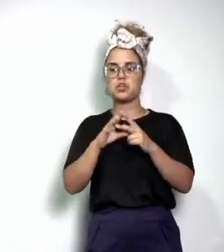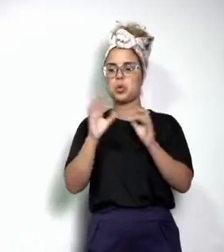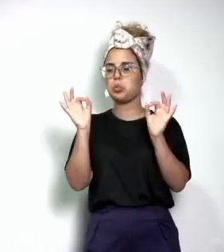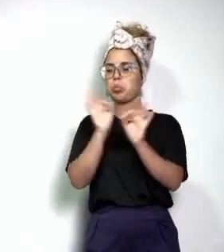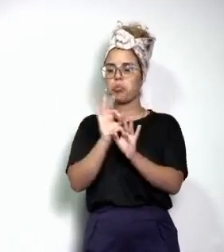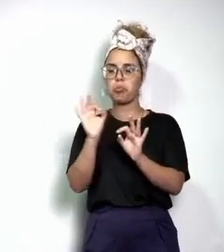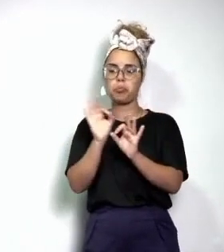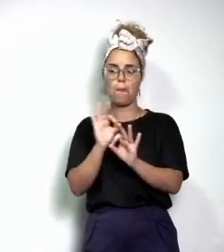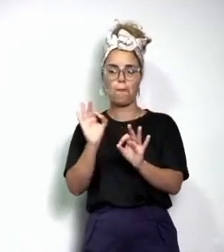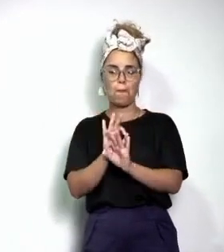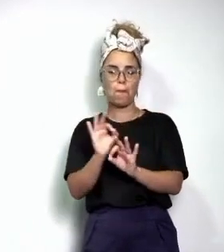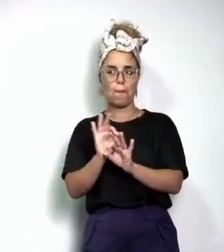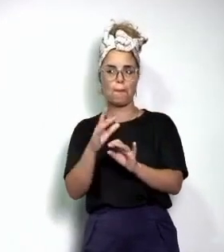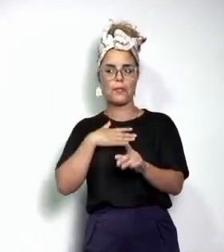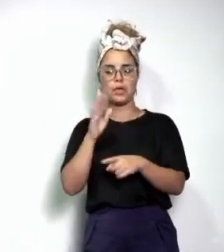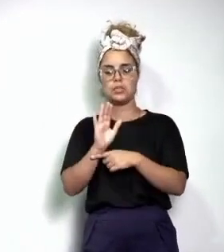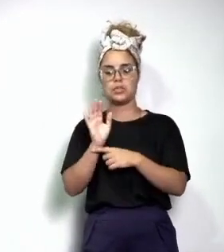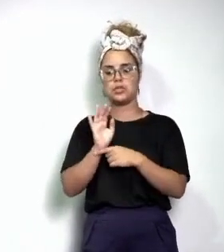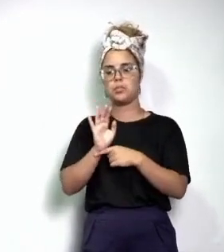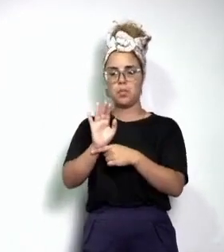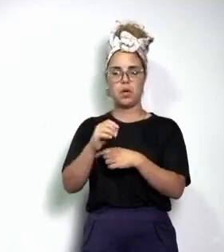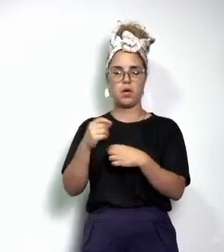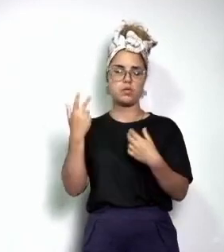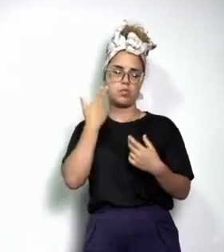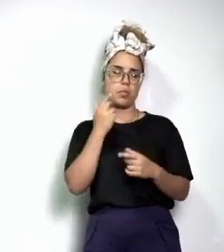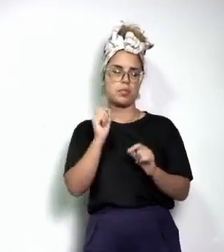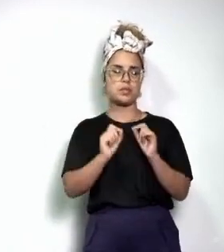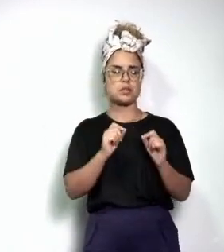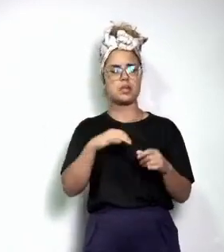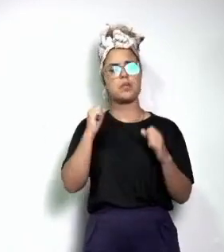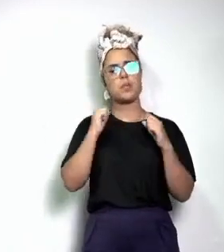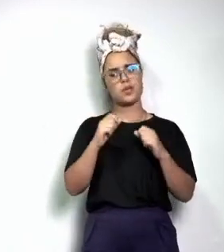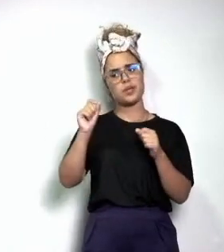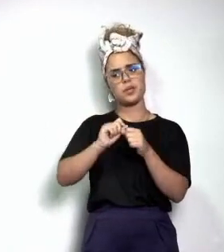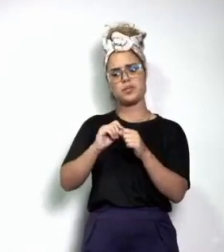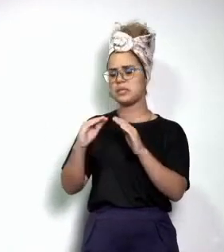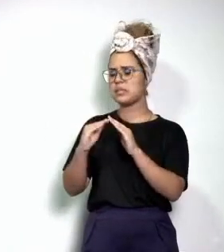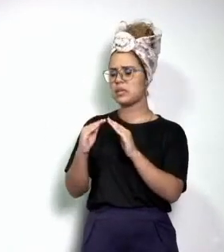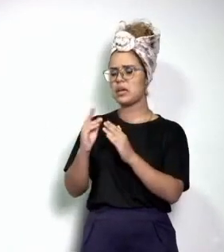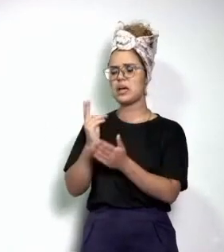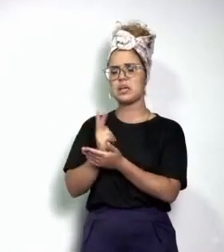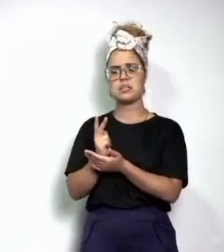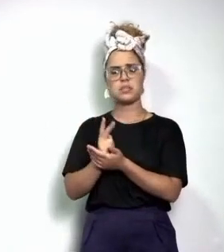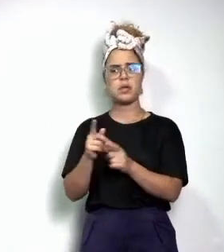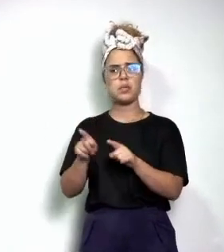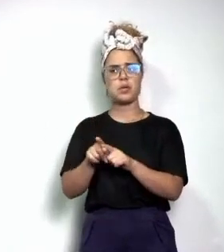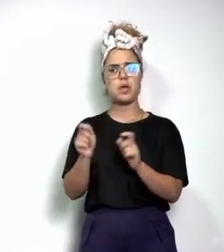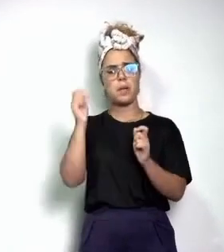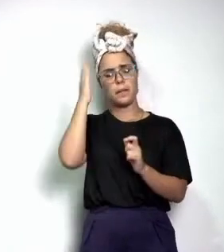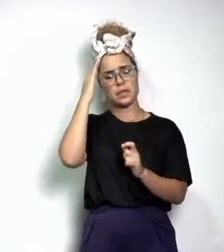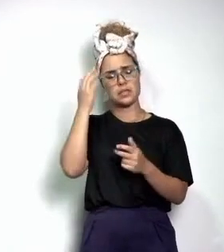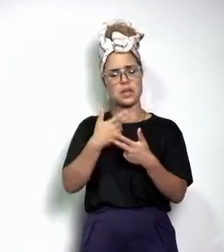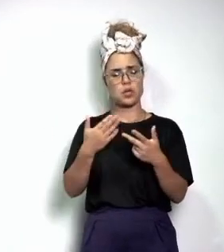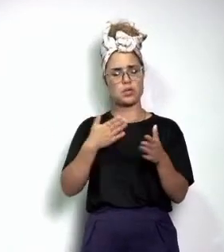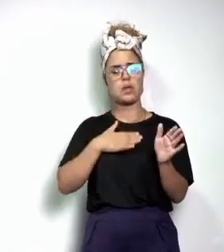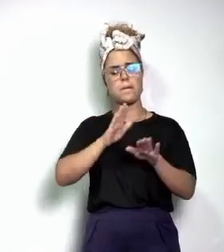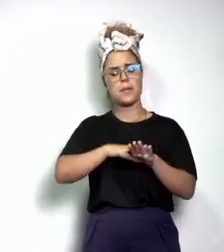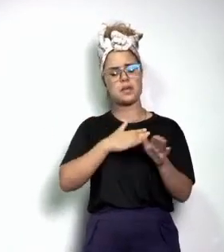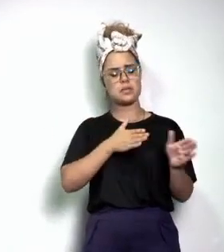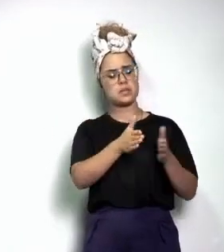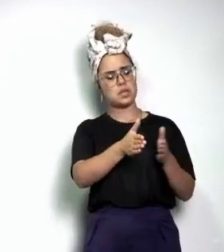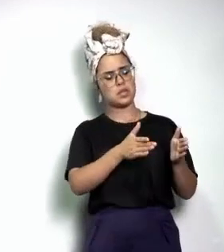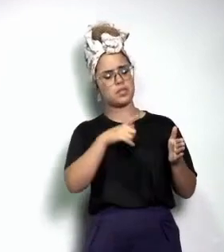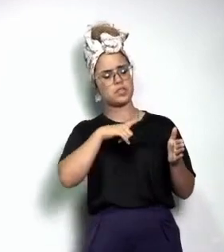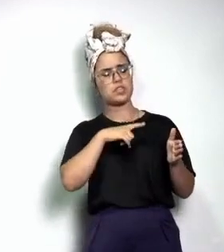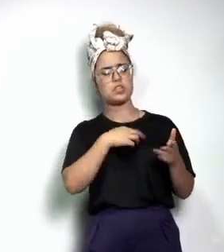que o cinema mostra geralmente. Dá para a gente fazer isso em casa, pensar algumas formas mais acessíveis de ter. E